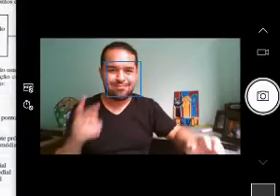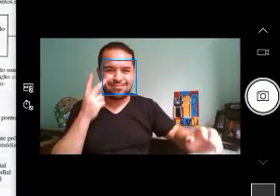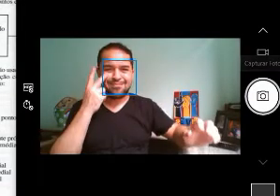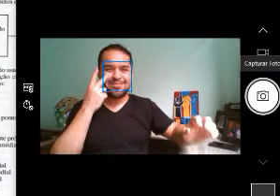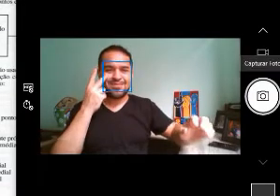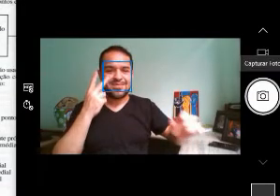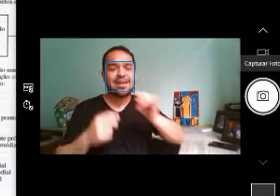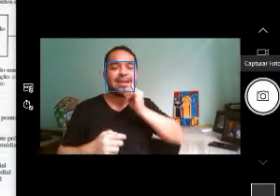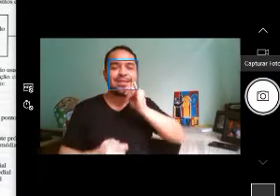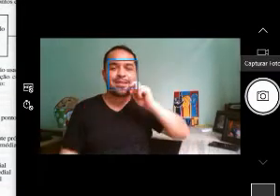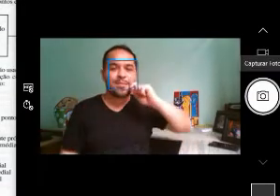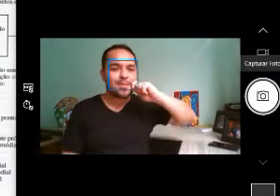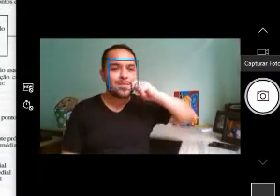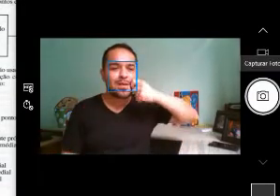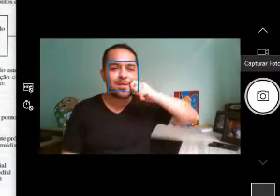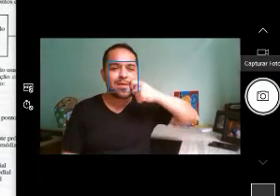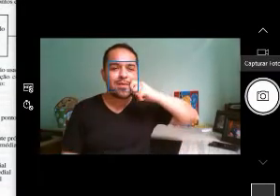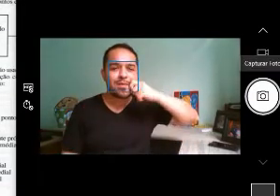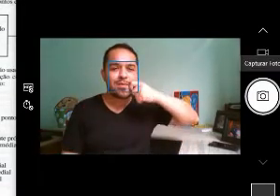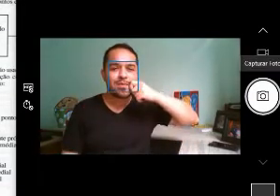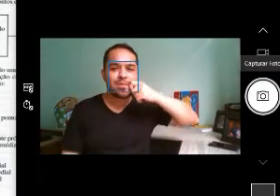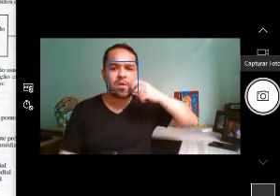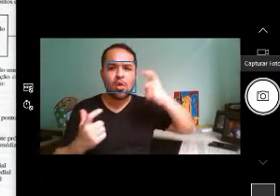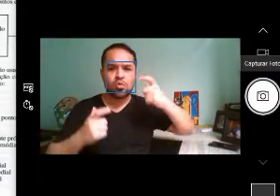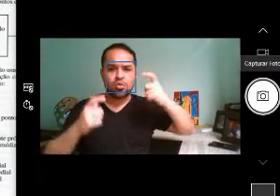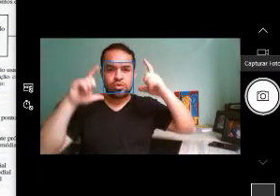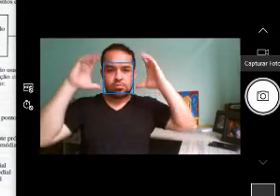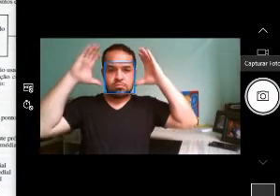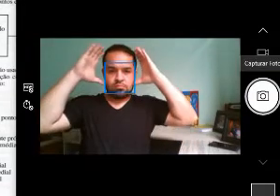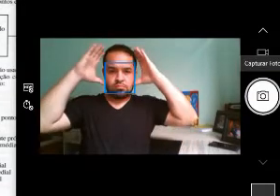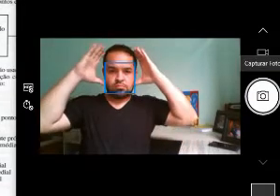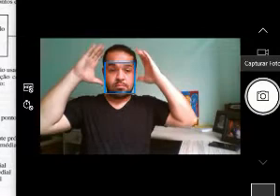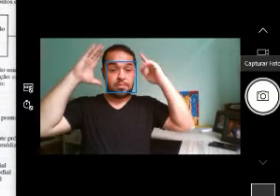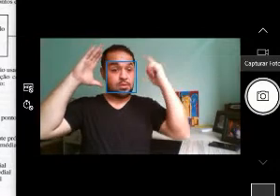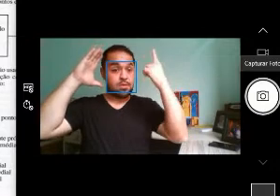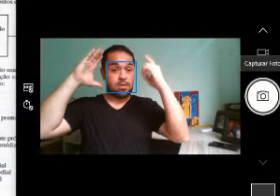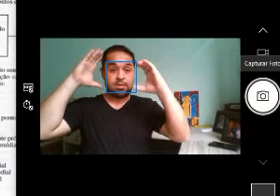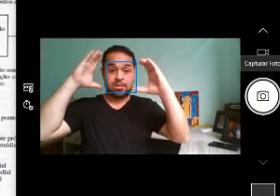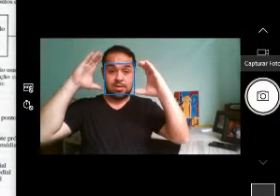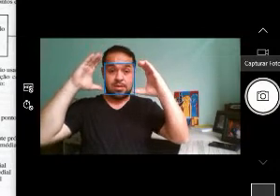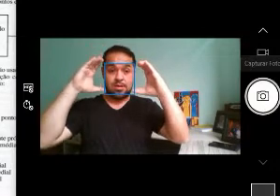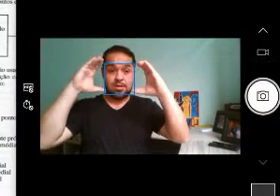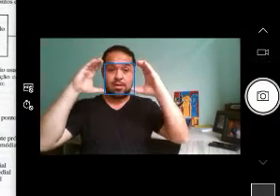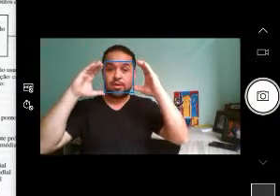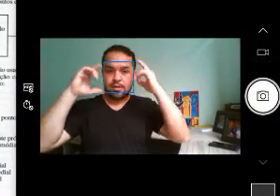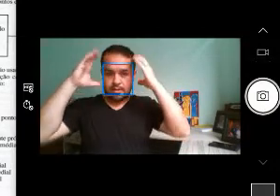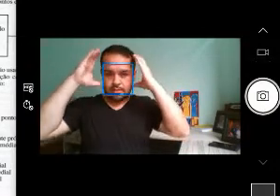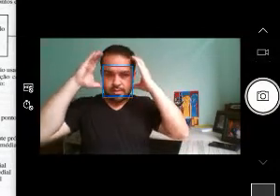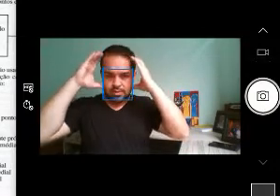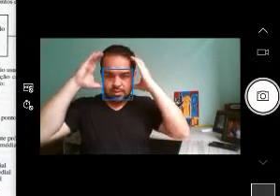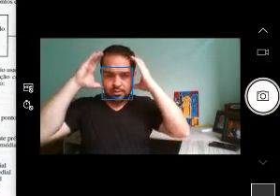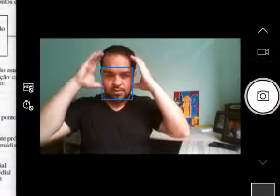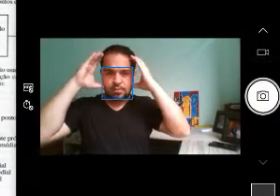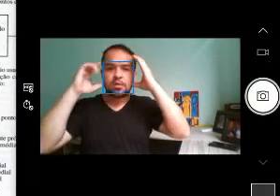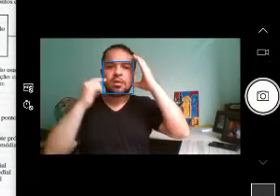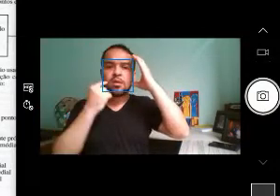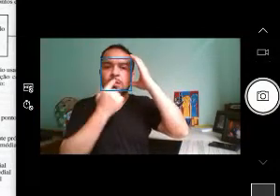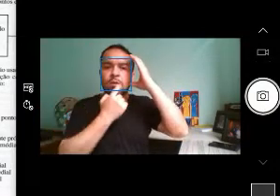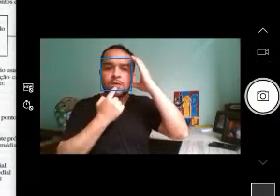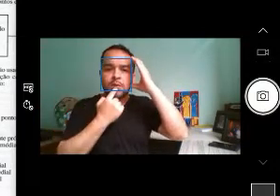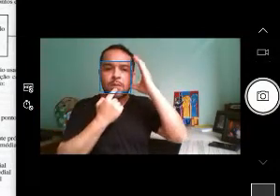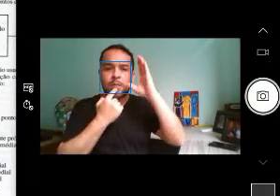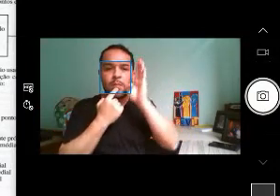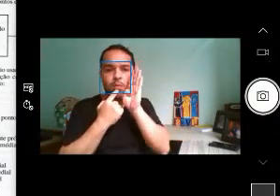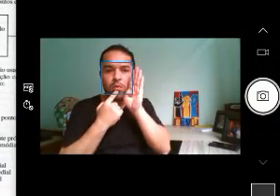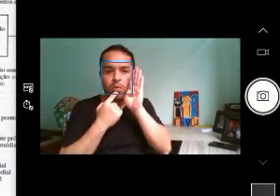Então eu vou colocar um Dzinho aqui, que é o lado direito. Esse seria a transcrição da configuração, da localização